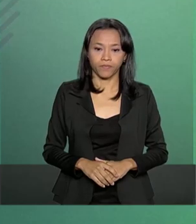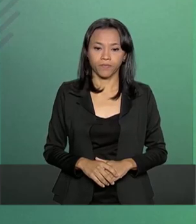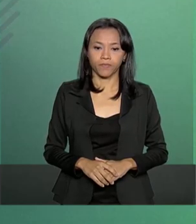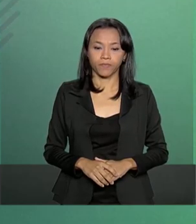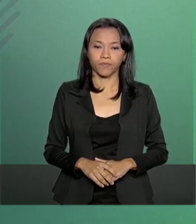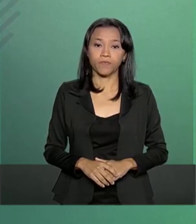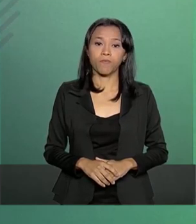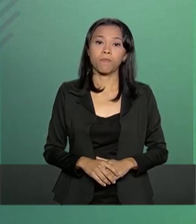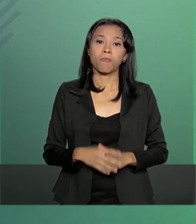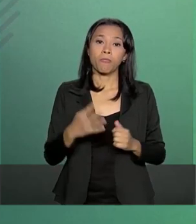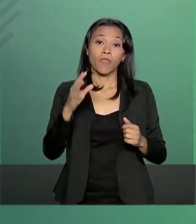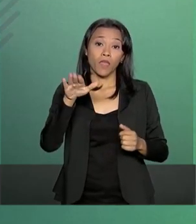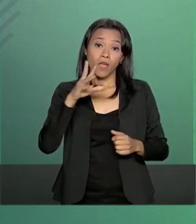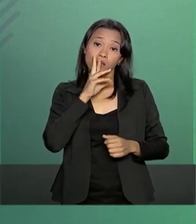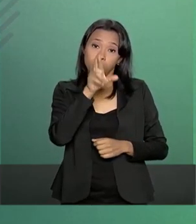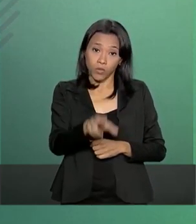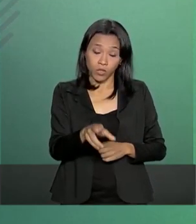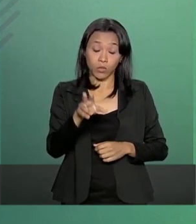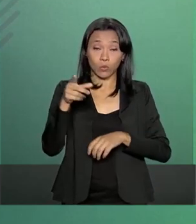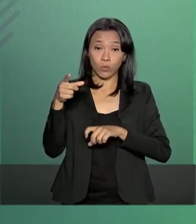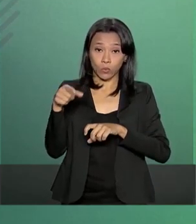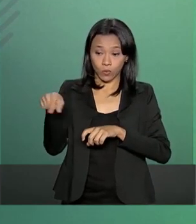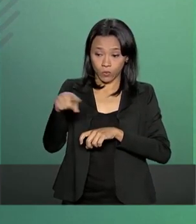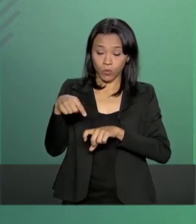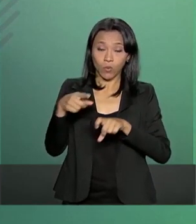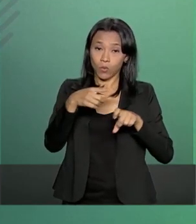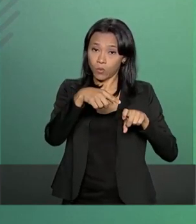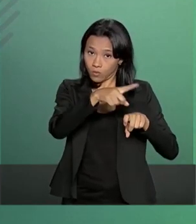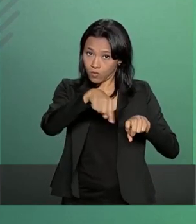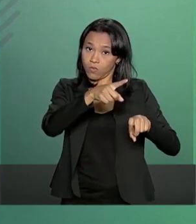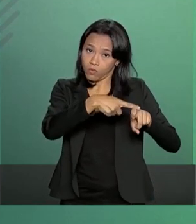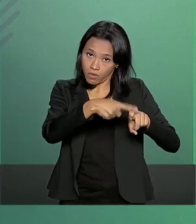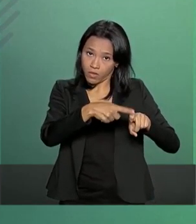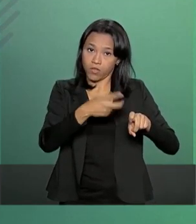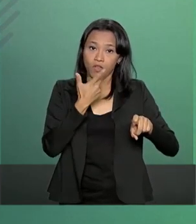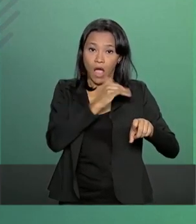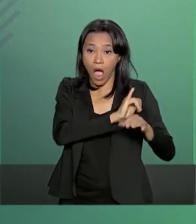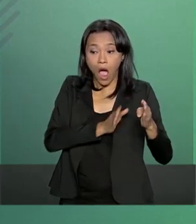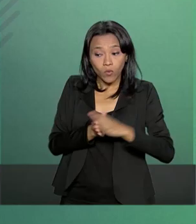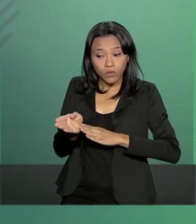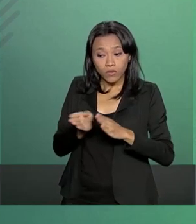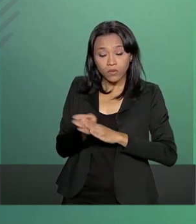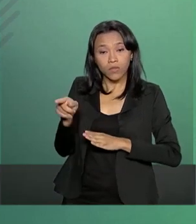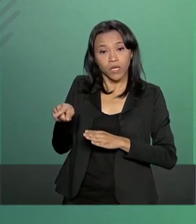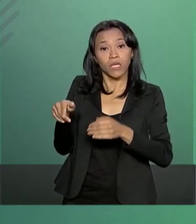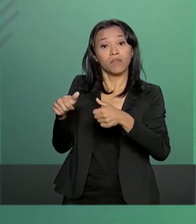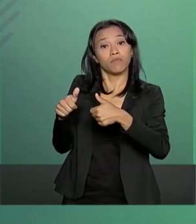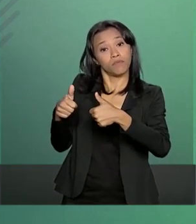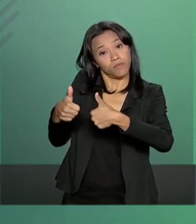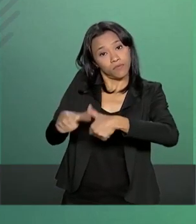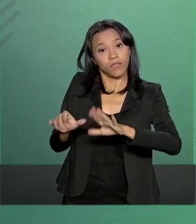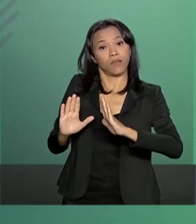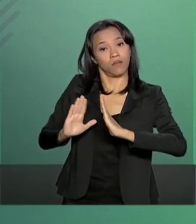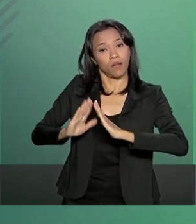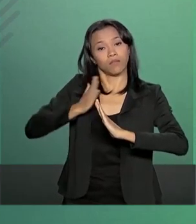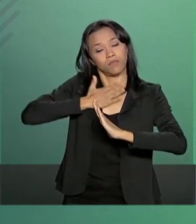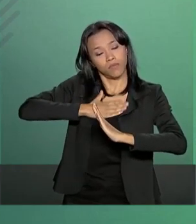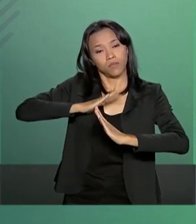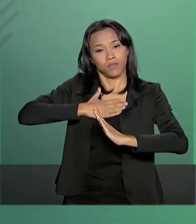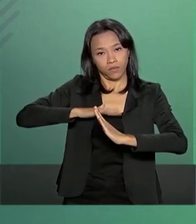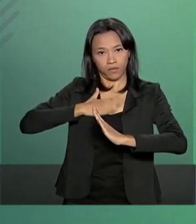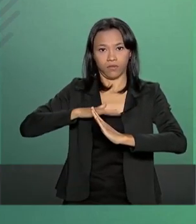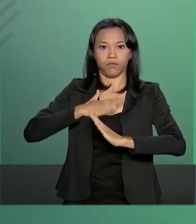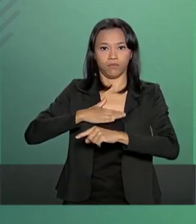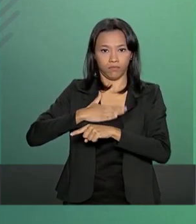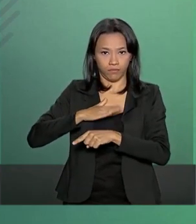Sim, os médicos prescreveram que ele se mantenha em descanso e ele faça essa autoavaliação quanto a receber